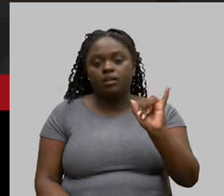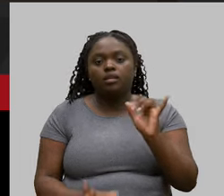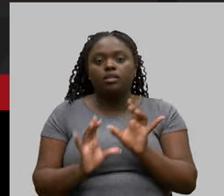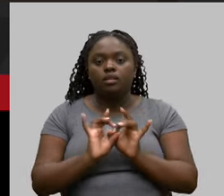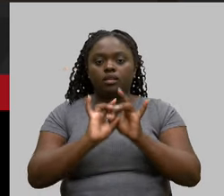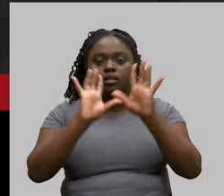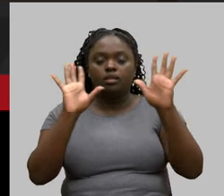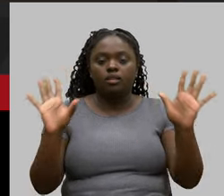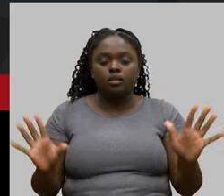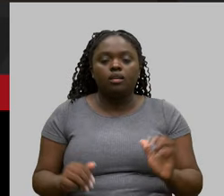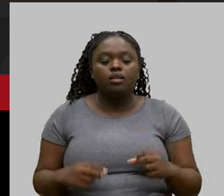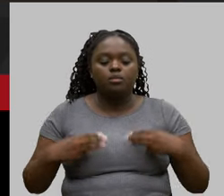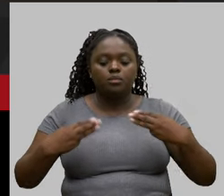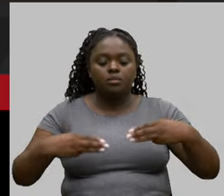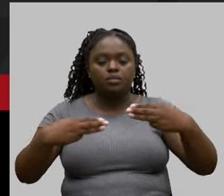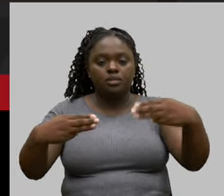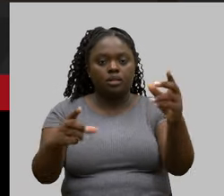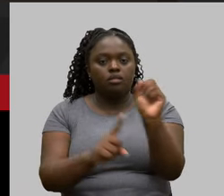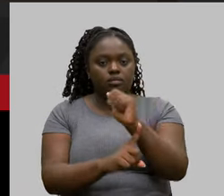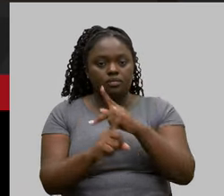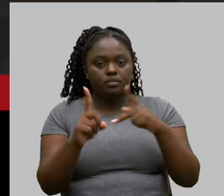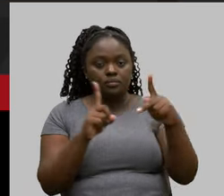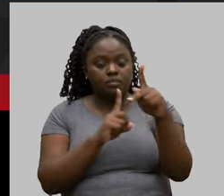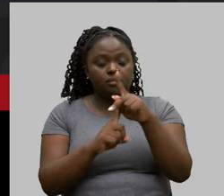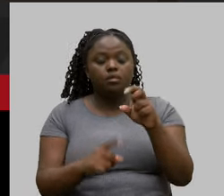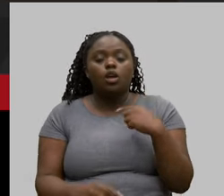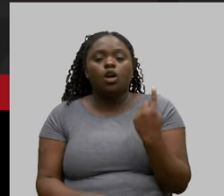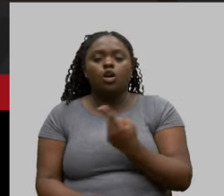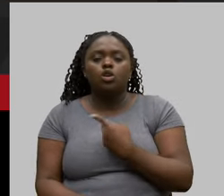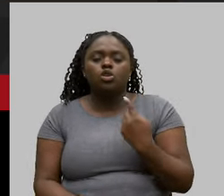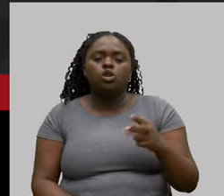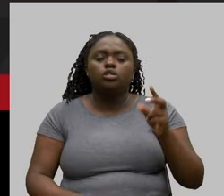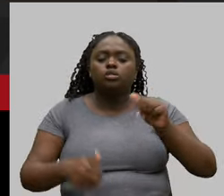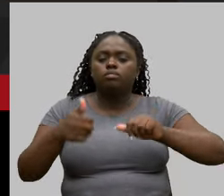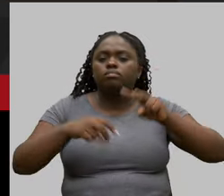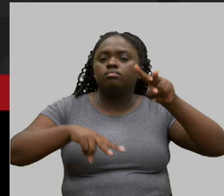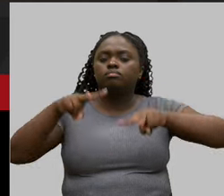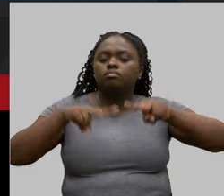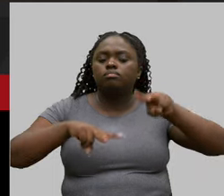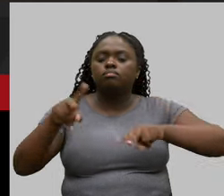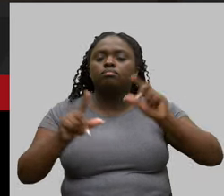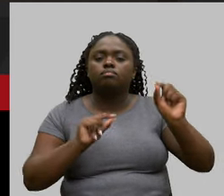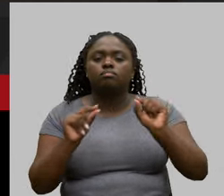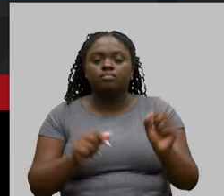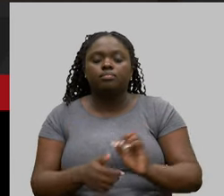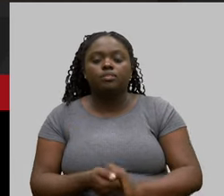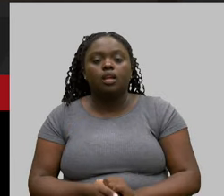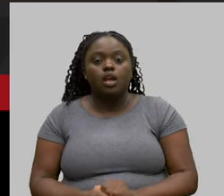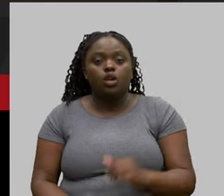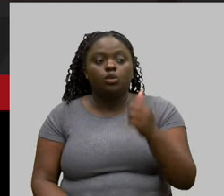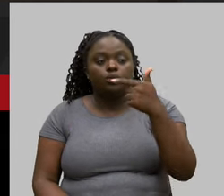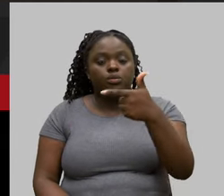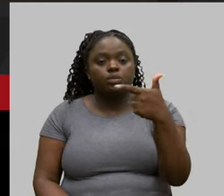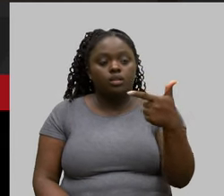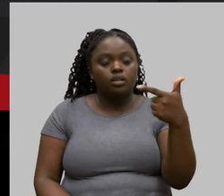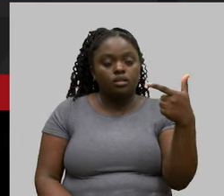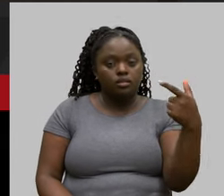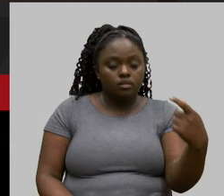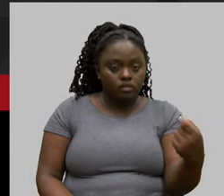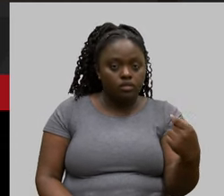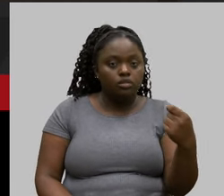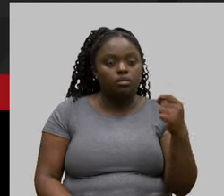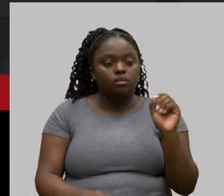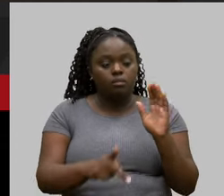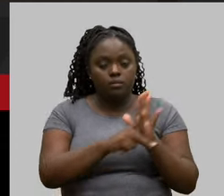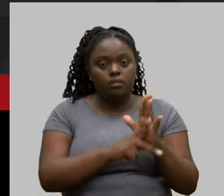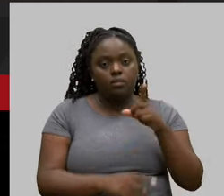pelo Ministério da Previdência Social O que que a gente observou a gente observou que dos 220 regimes próprios que a gente tem em Minas